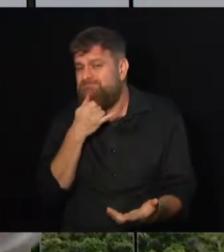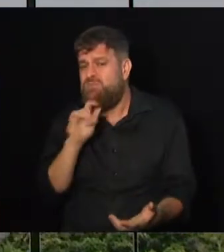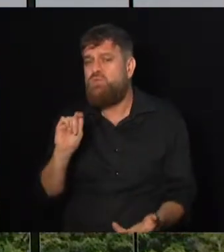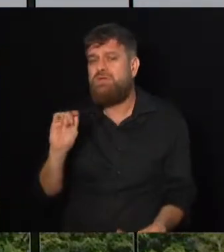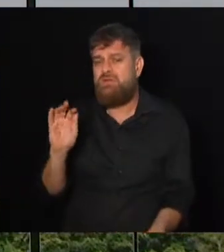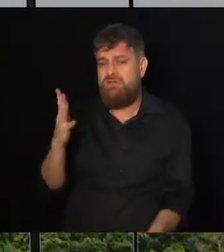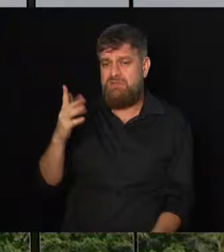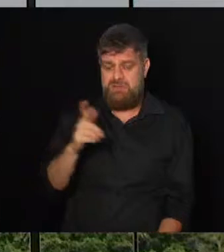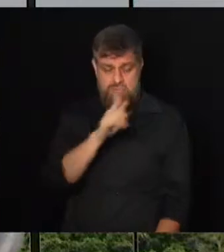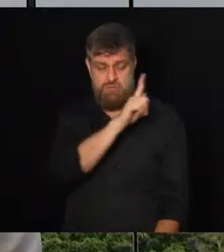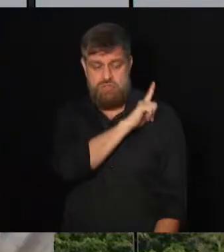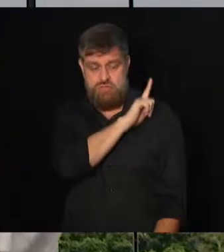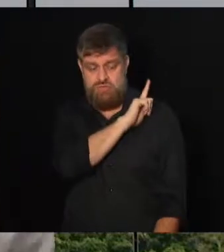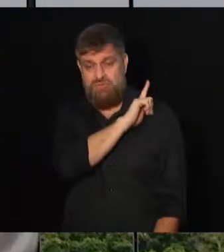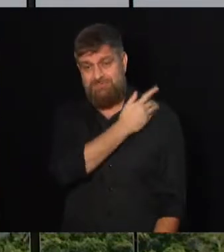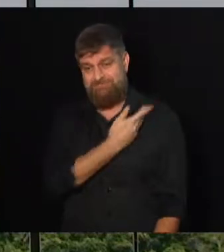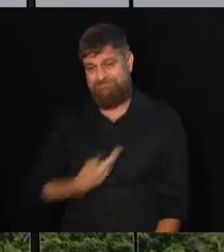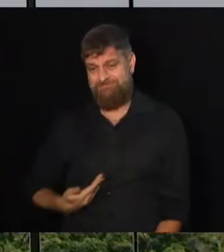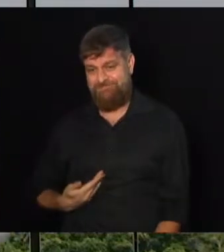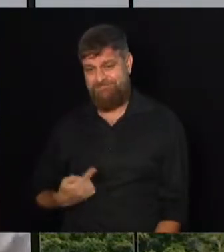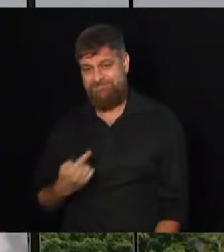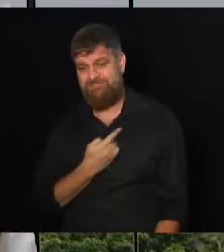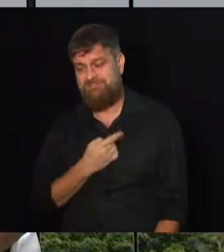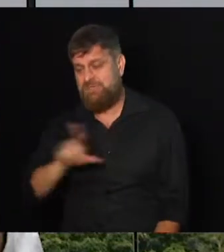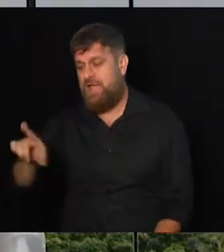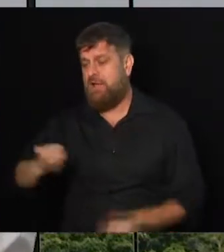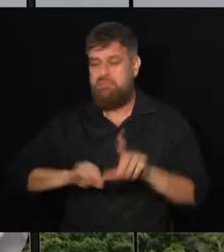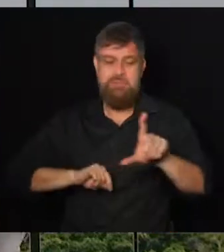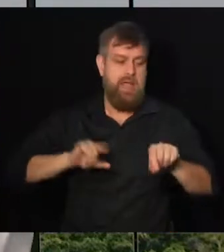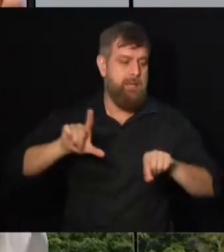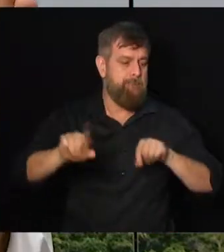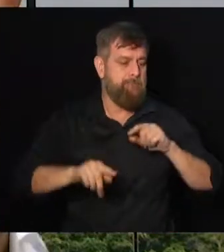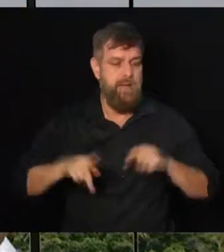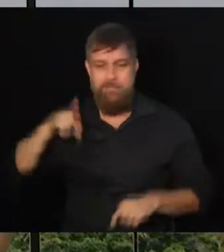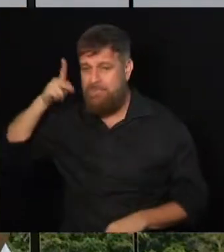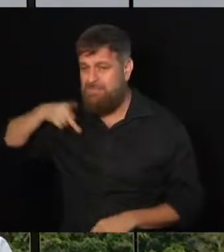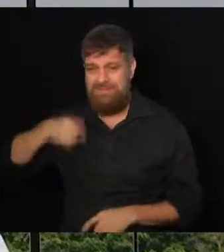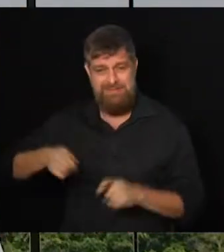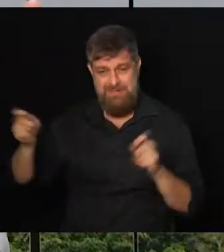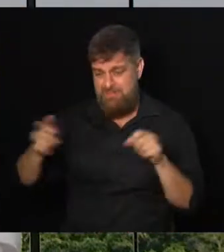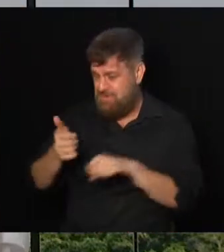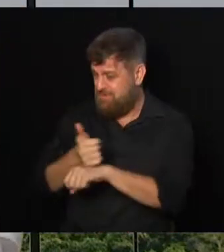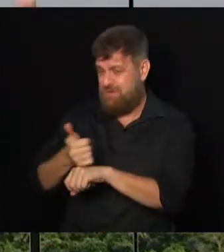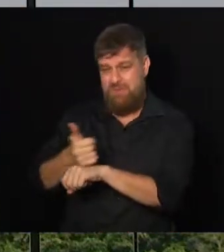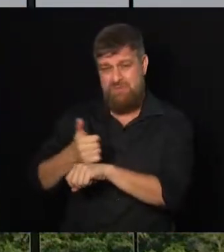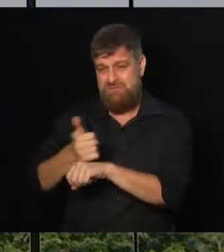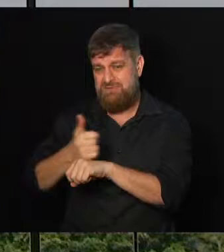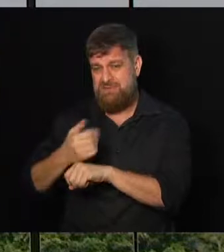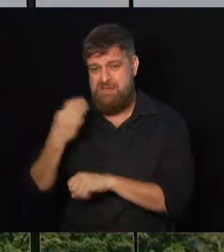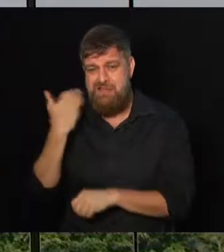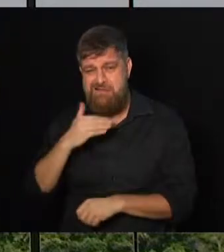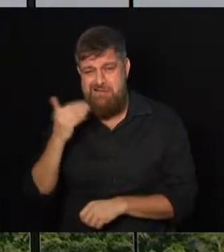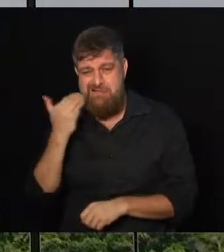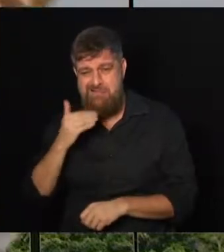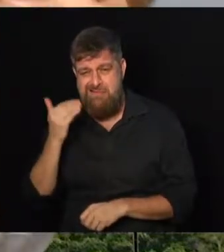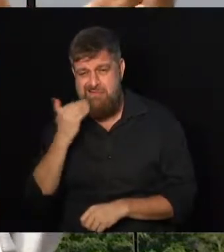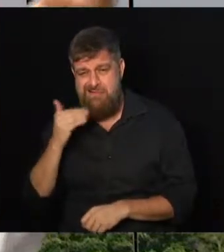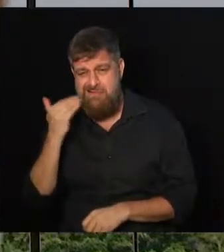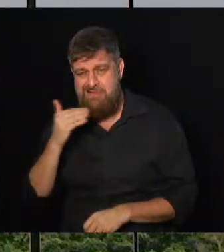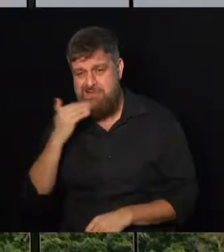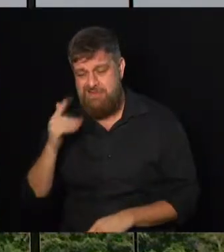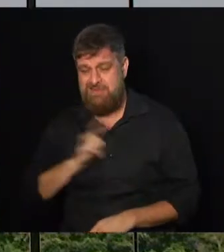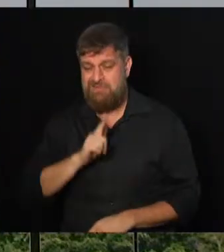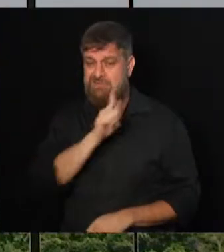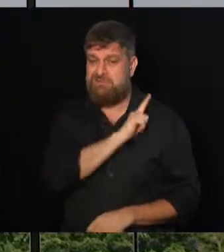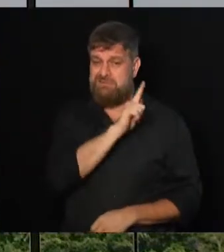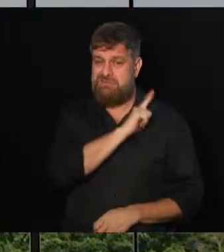os gestores públicos são indicados politicamente sem competência técnica. E aí fica essa